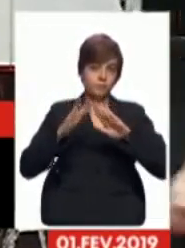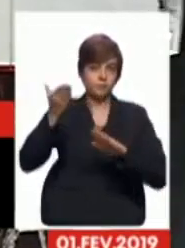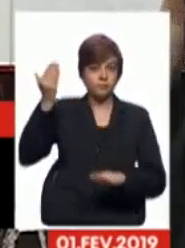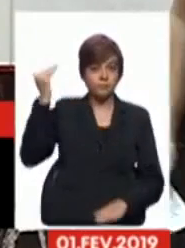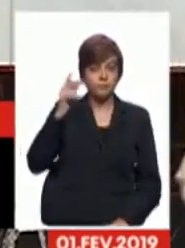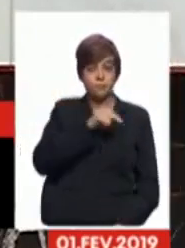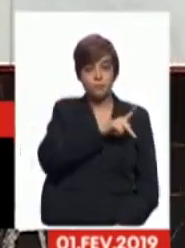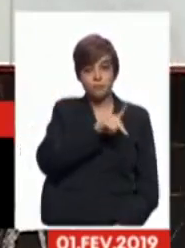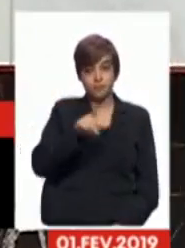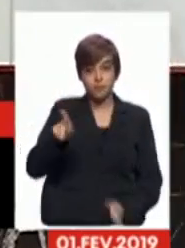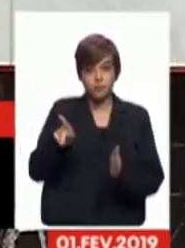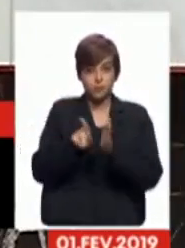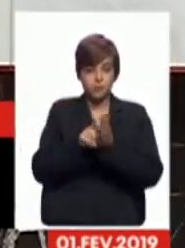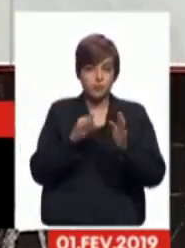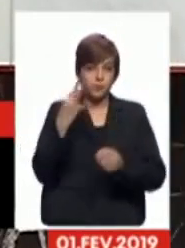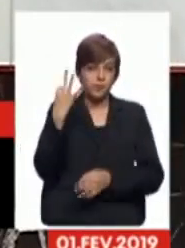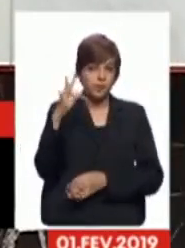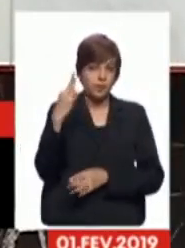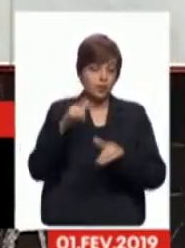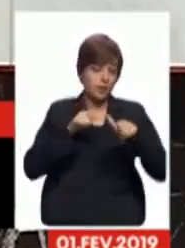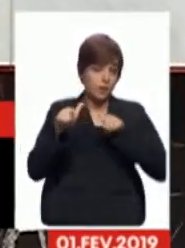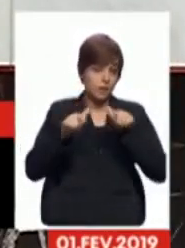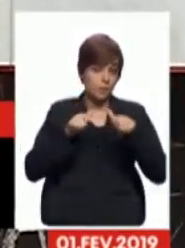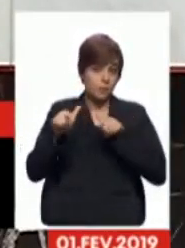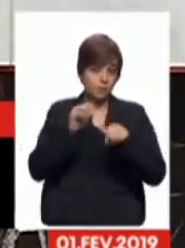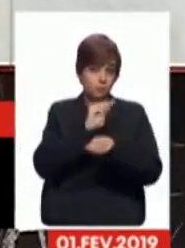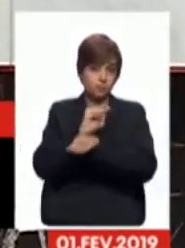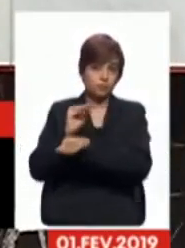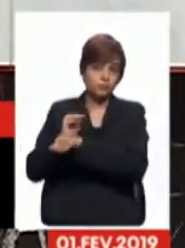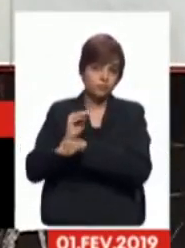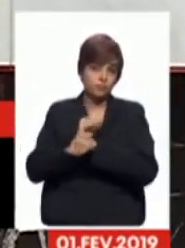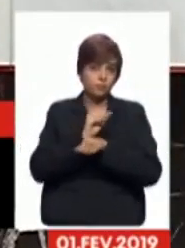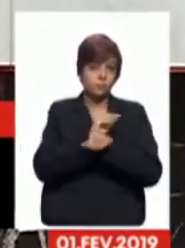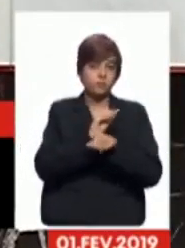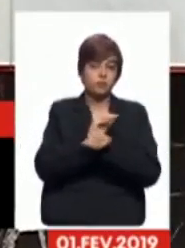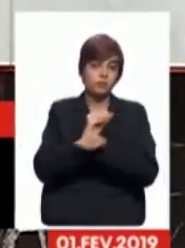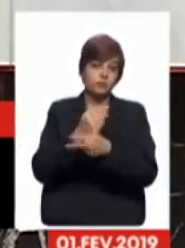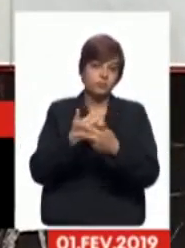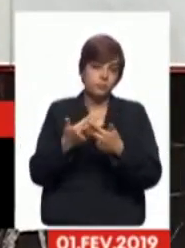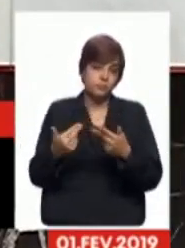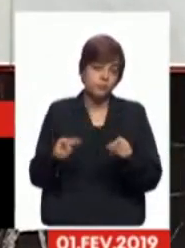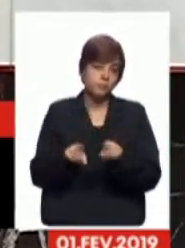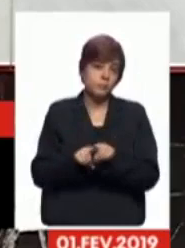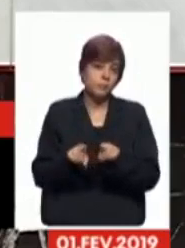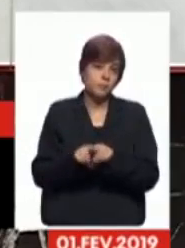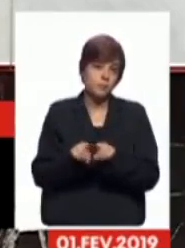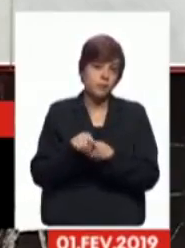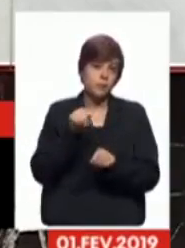Comissão de Trabalho, Previdência e Assistência Social. A região de atuação dele, principalmente, Vale do Aço e Central.